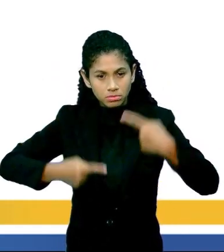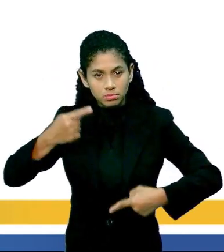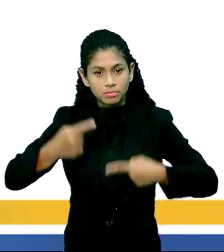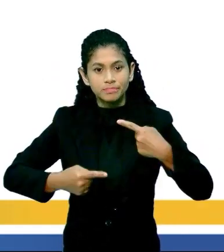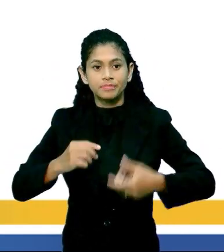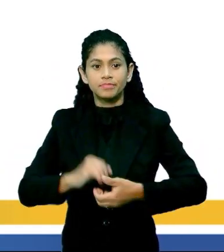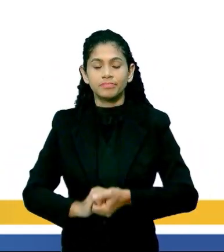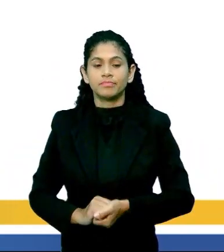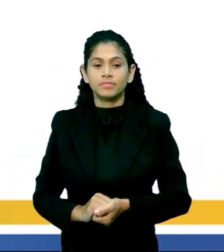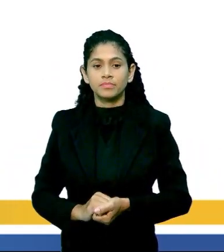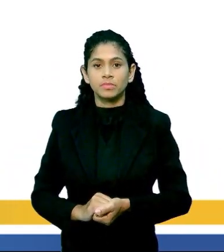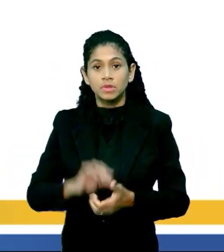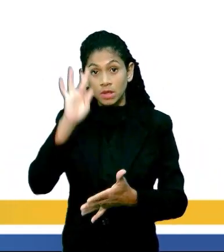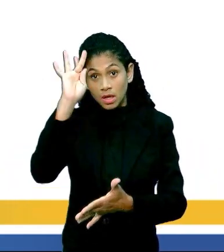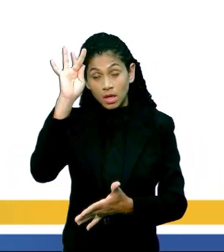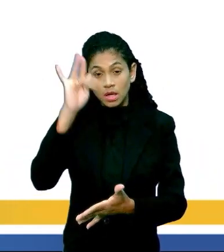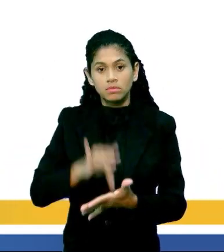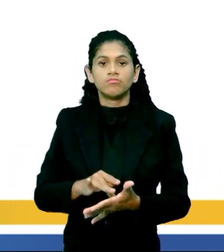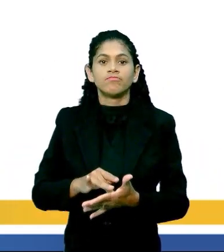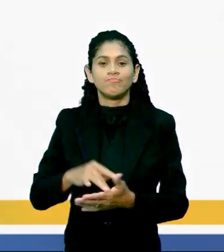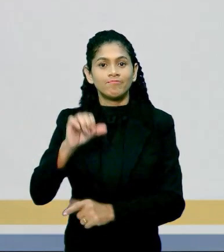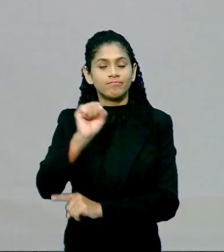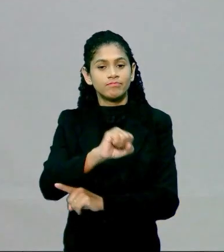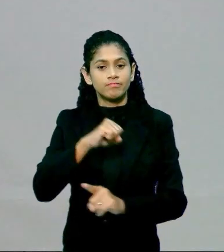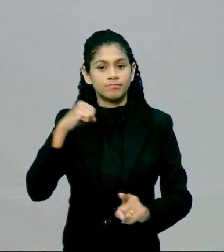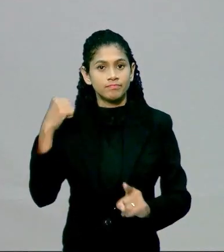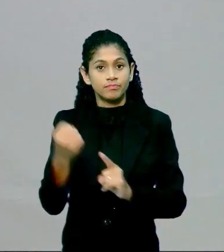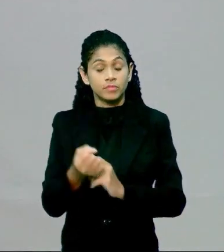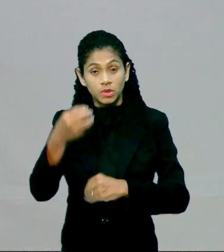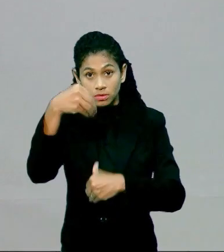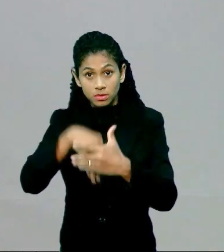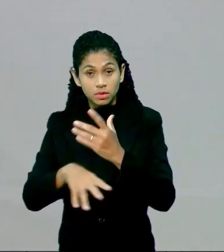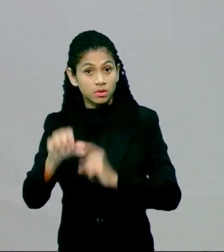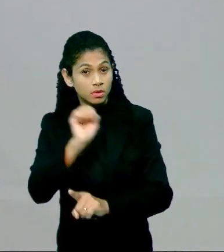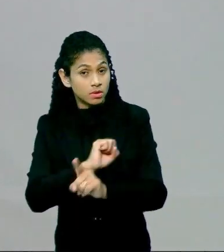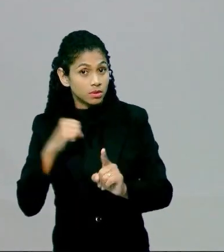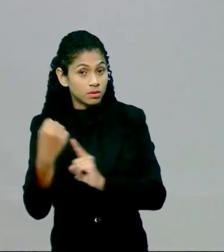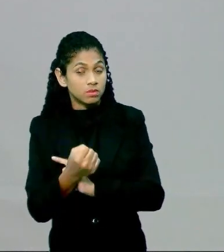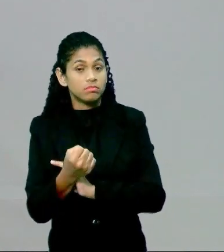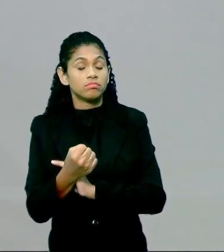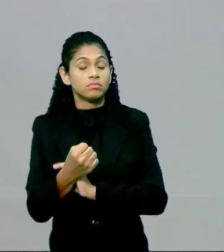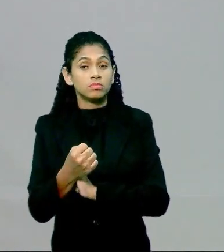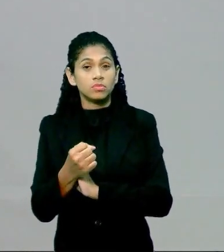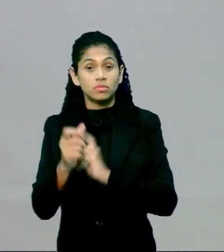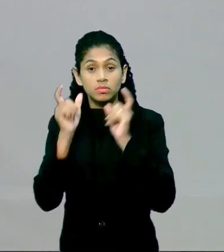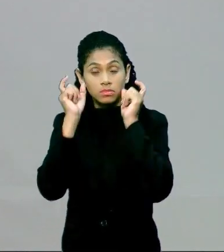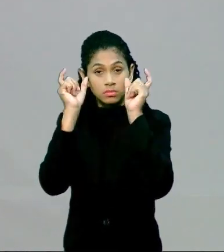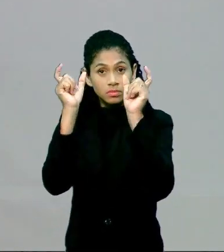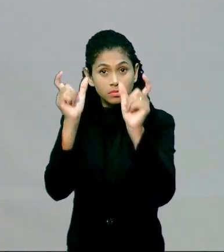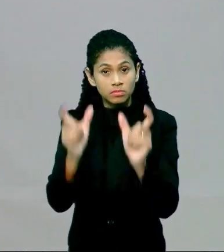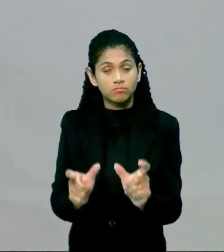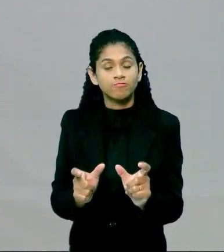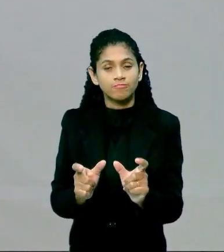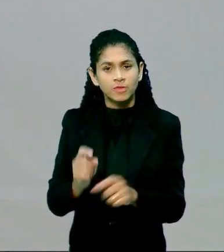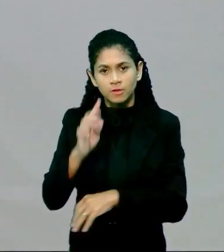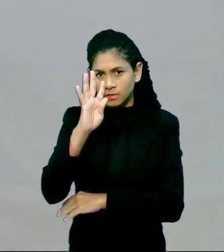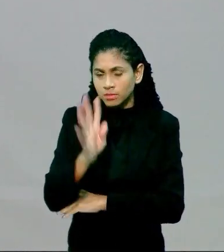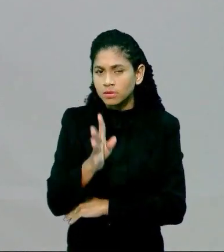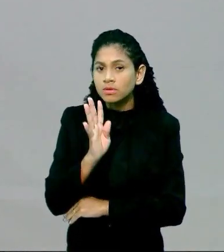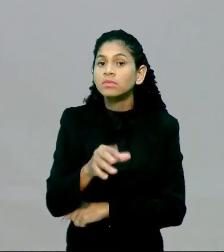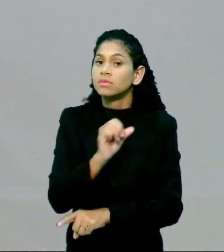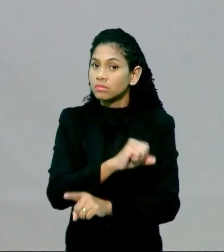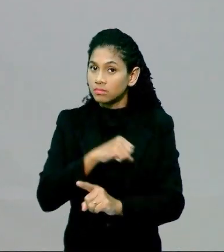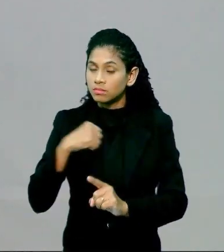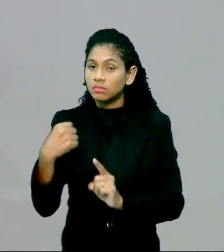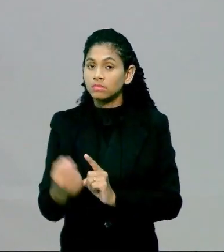narrados e a realidade social. Dentro dessa realidade social, pessoal, a gente observa também as críticas sociais,